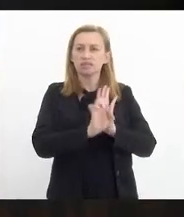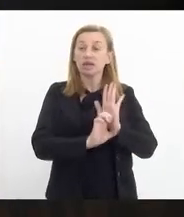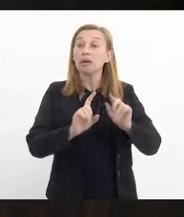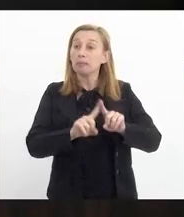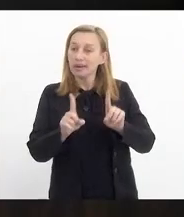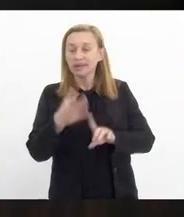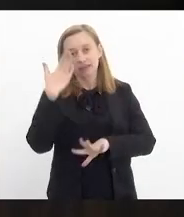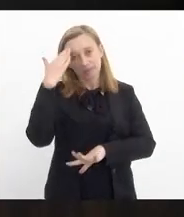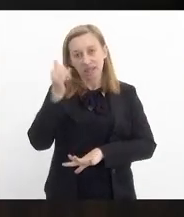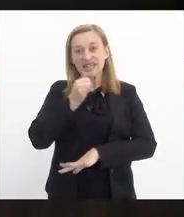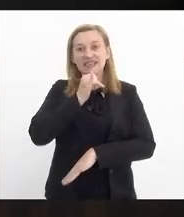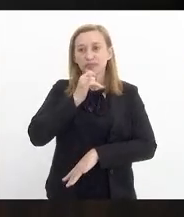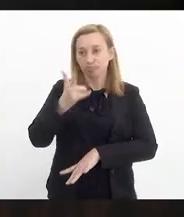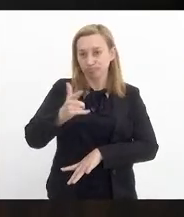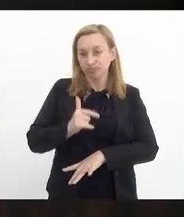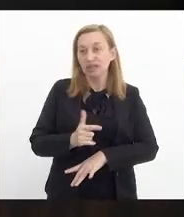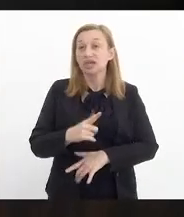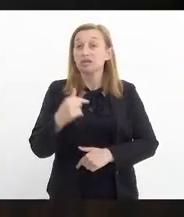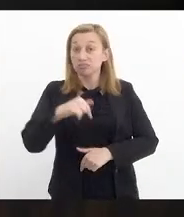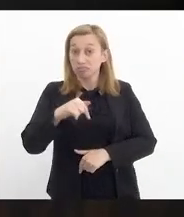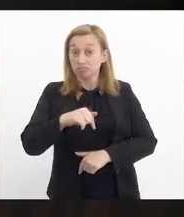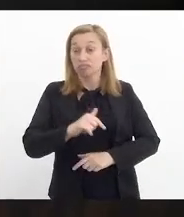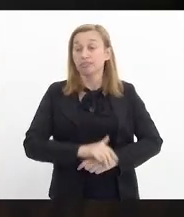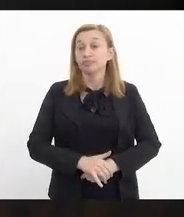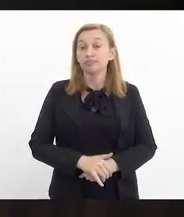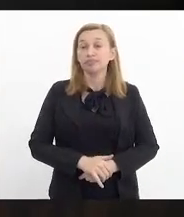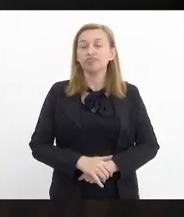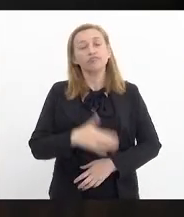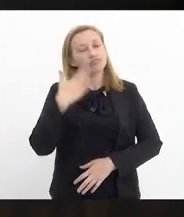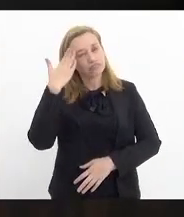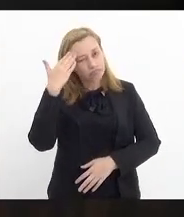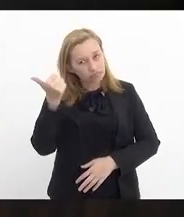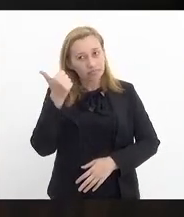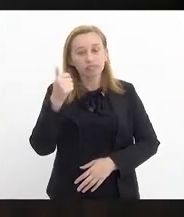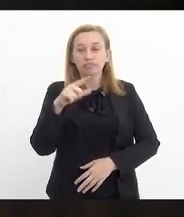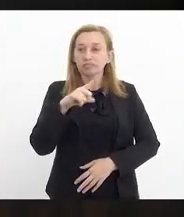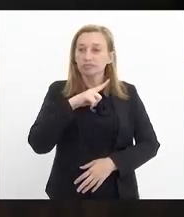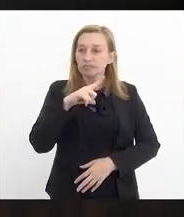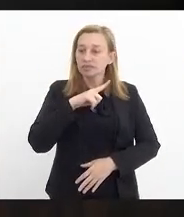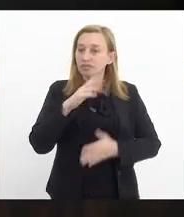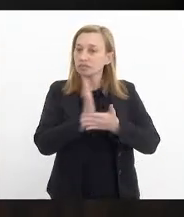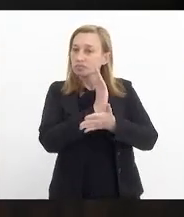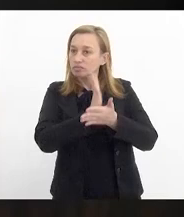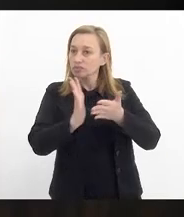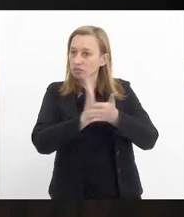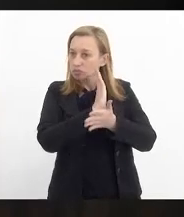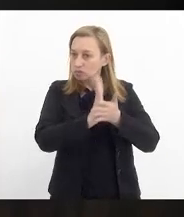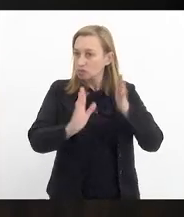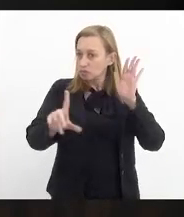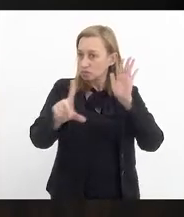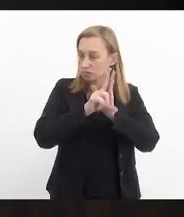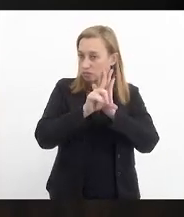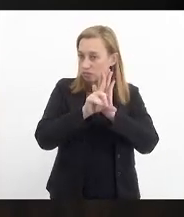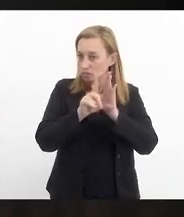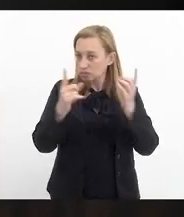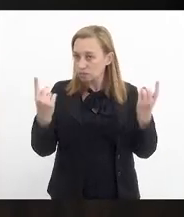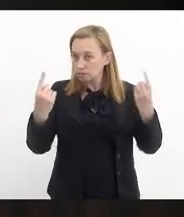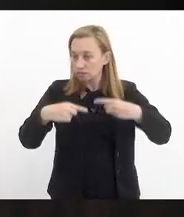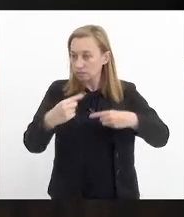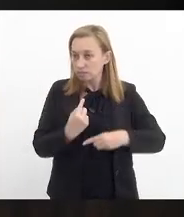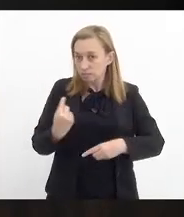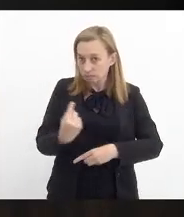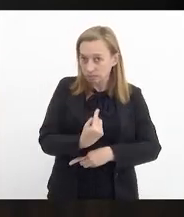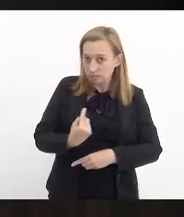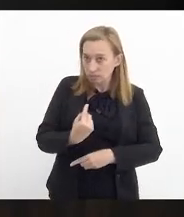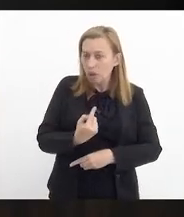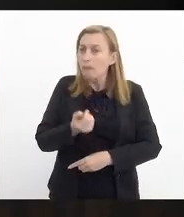que tem que, por exemplo, a gente aqui, a gente sabe que nós temos algumas legislações que são concorrentes à nossa.